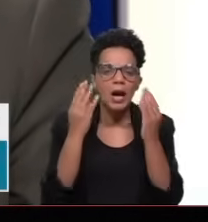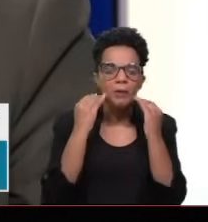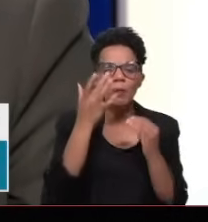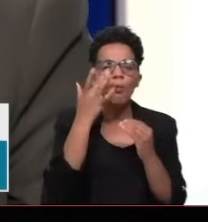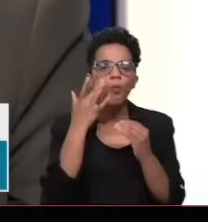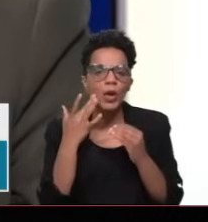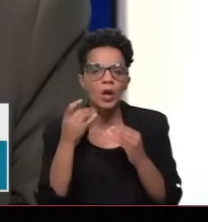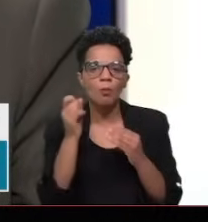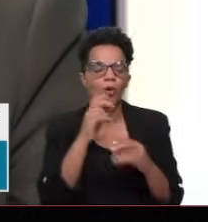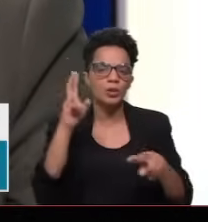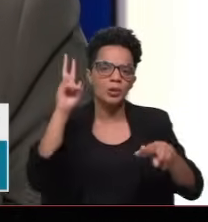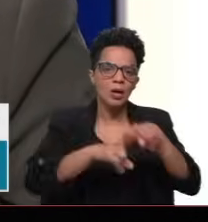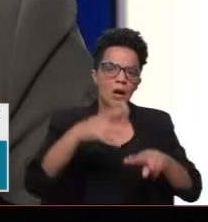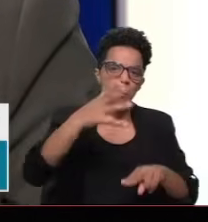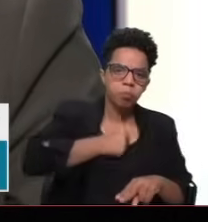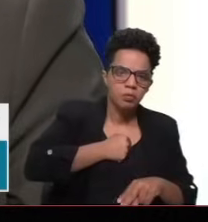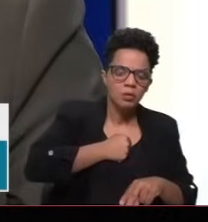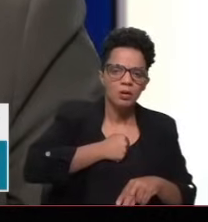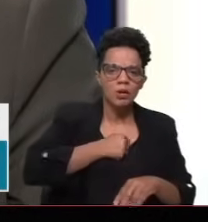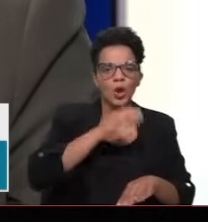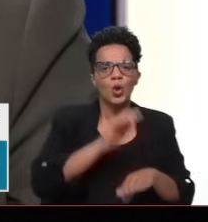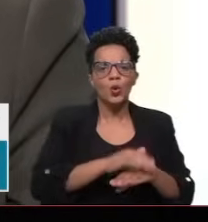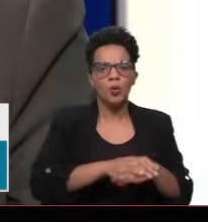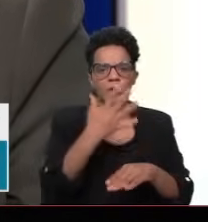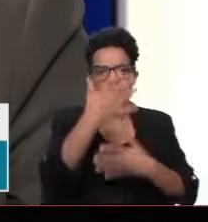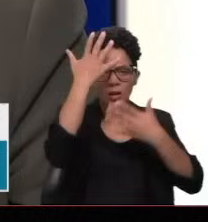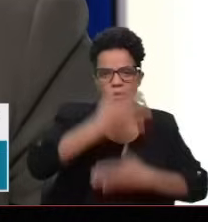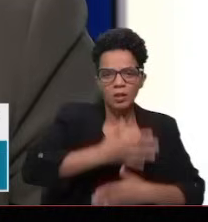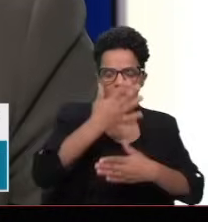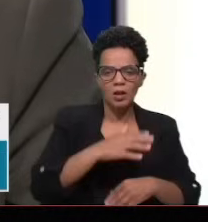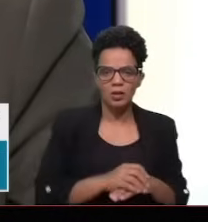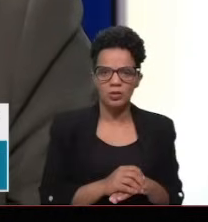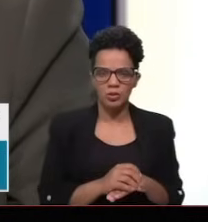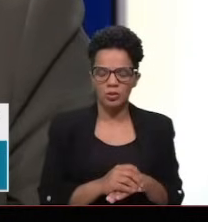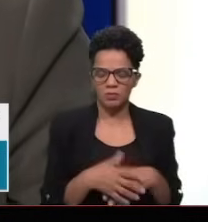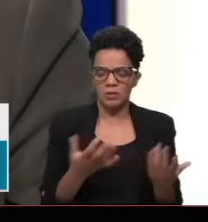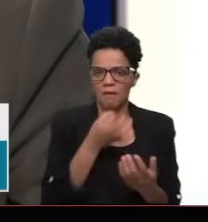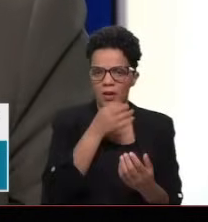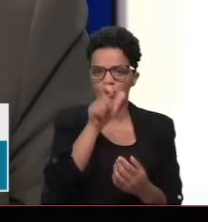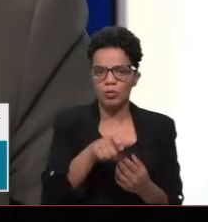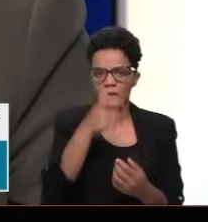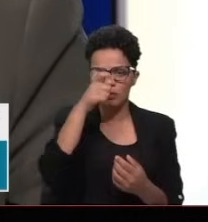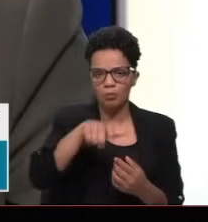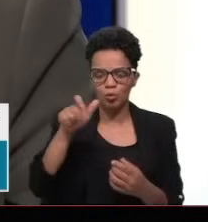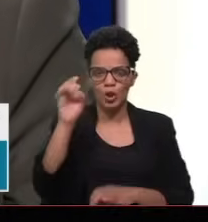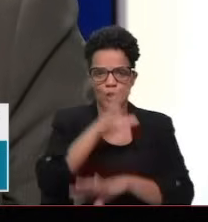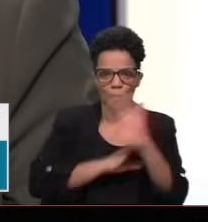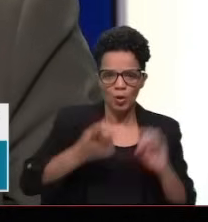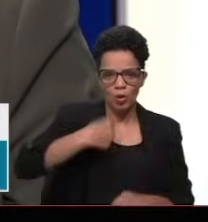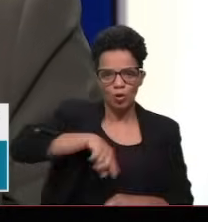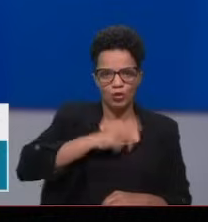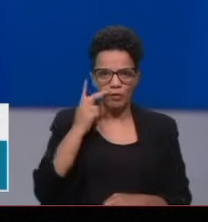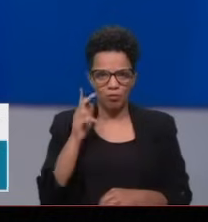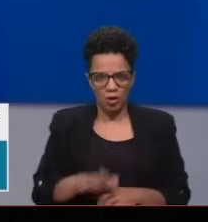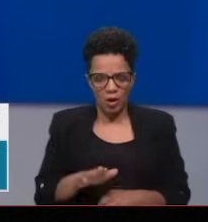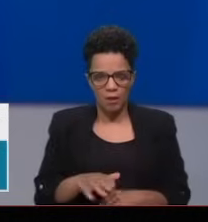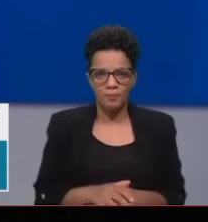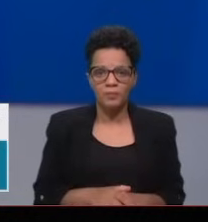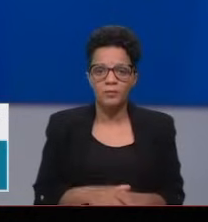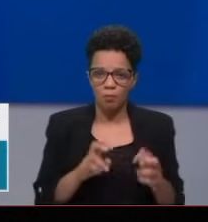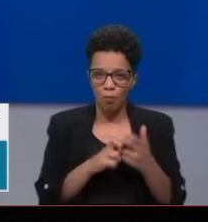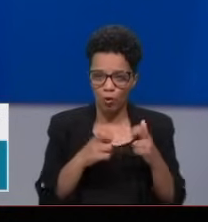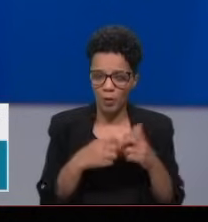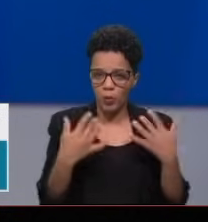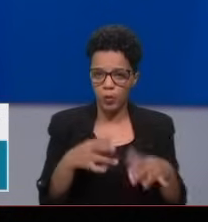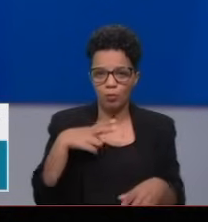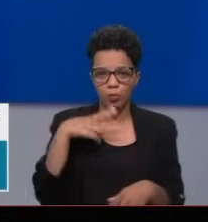documentos comigo naquele momento que me esquece ir no hotel e estou a falar pessoas europeus nós pessoas que moram mas nós hoje temos um problema premente de ter muita